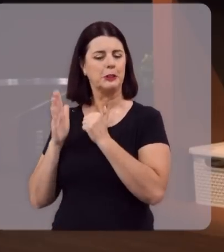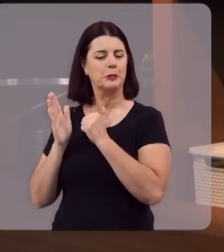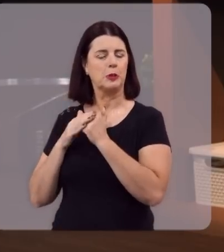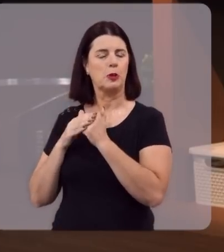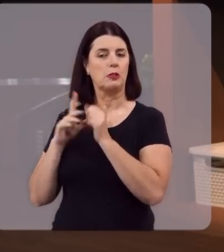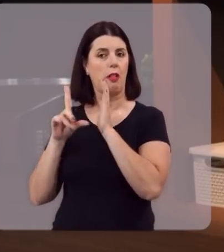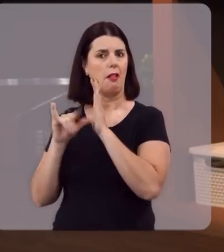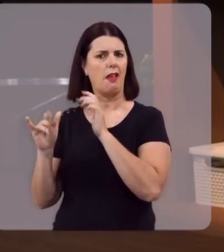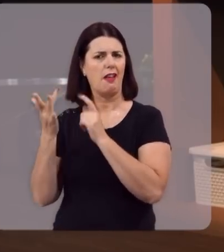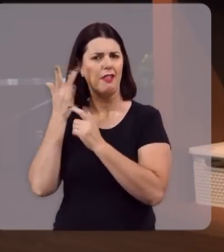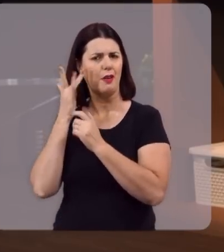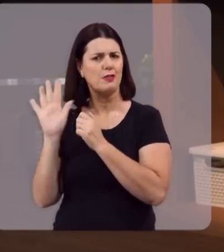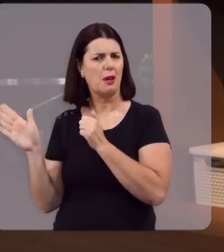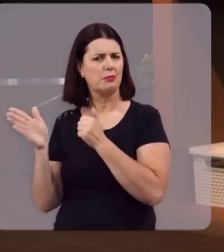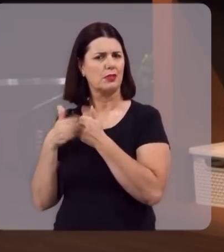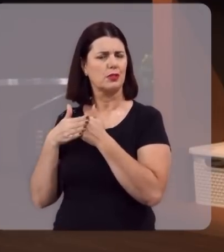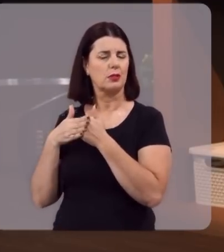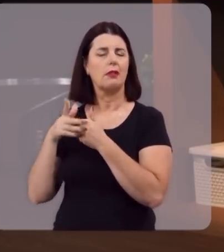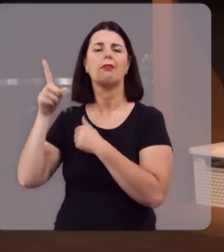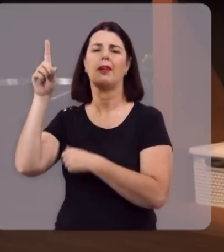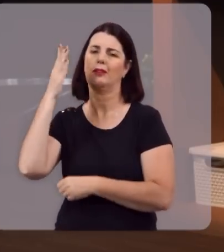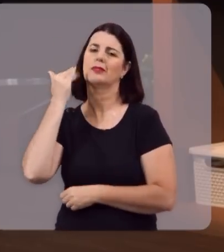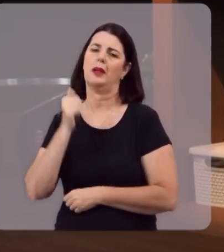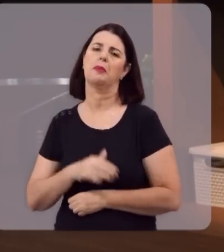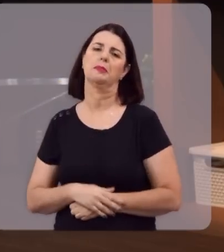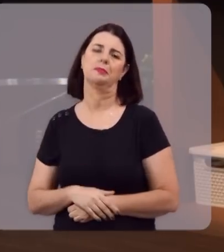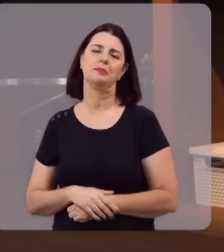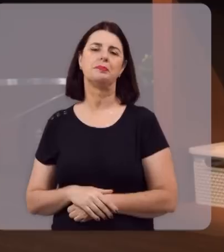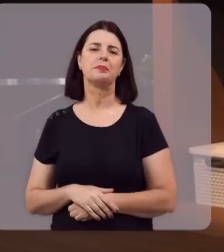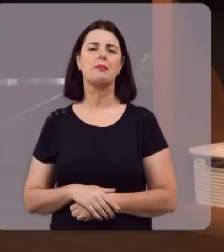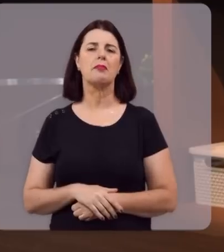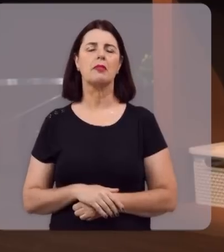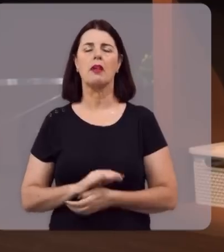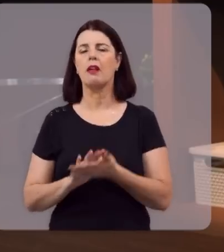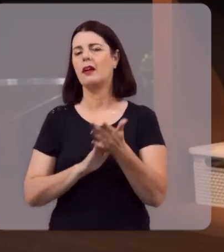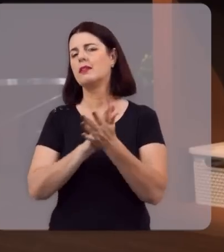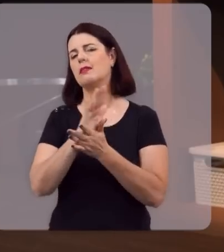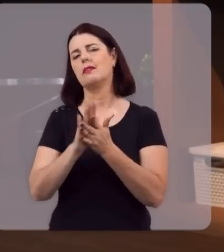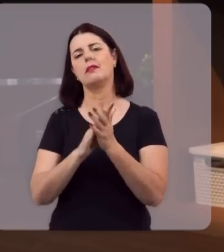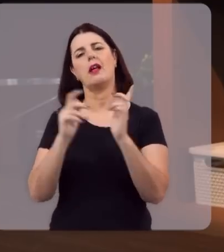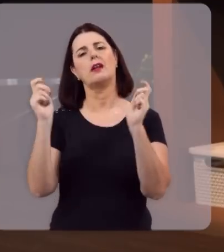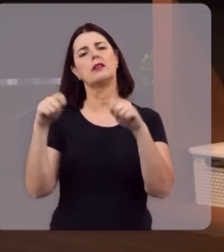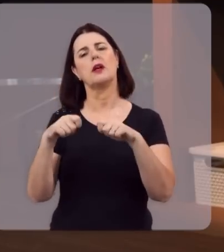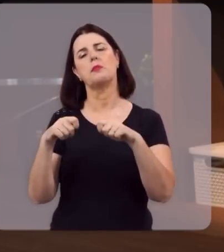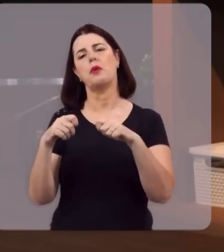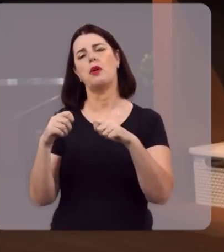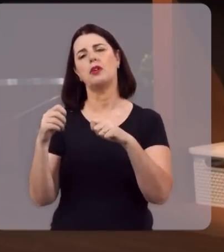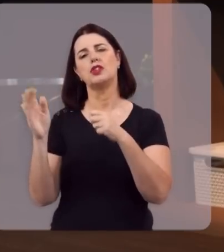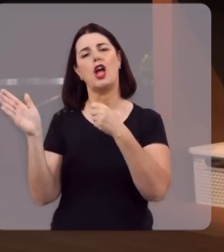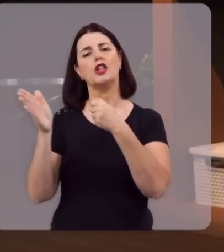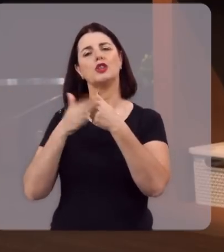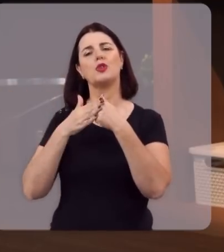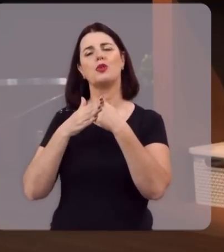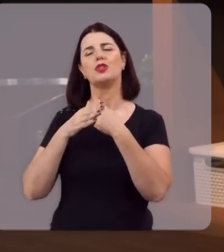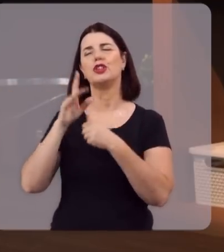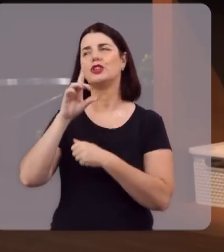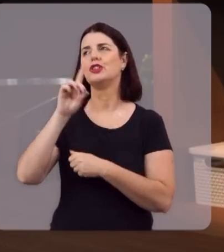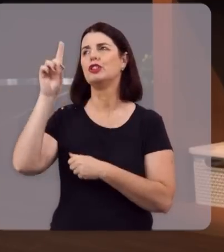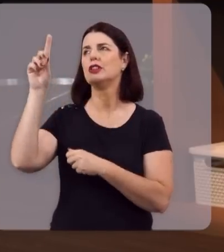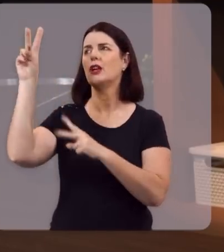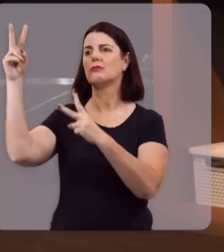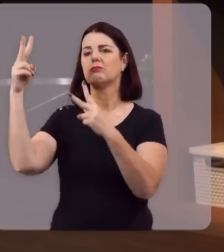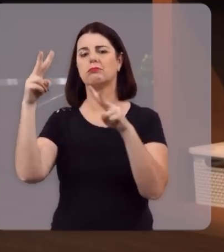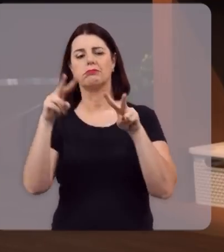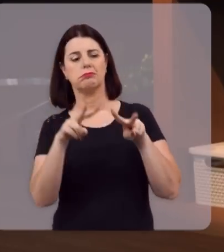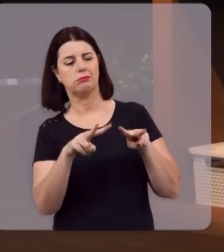lei não sabe Deus sabe nada pode ficar oculto diante daquele cuja os olhos